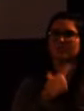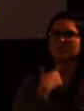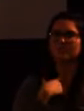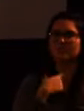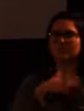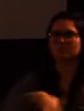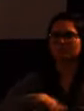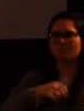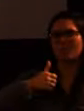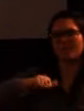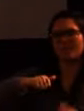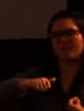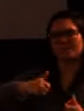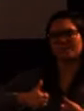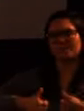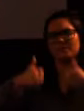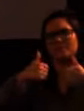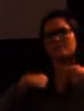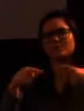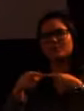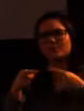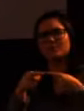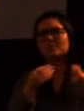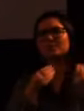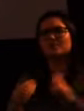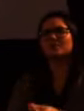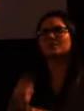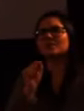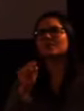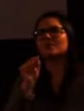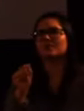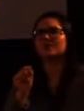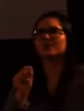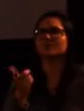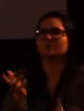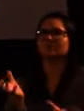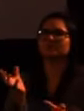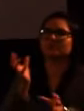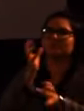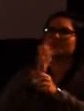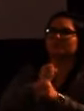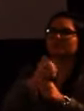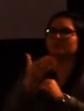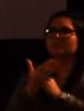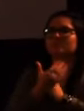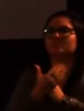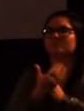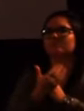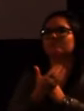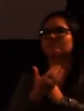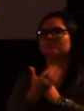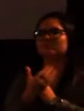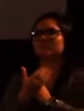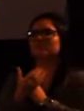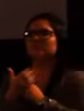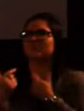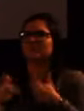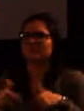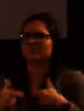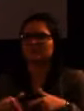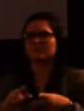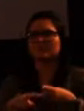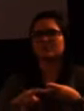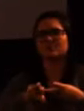de projeto, tá certo? E que traga todo o conjunto de serviços e